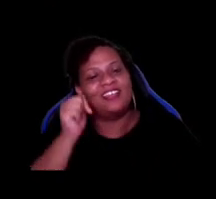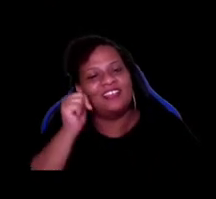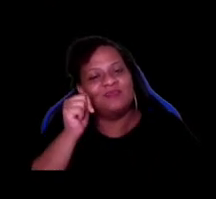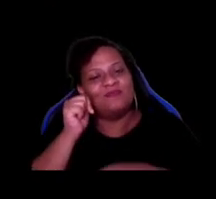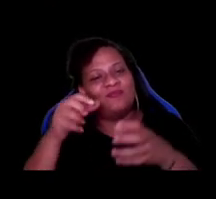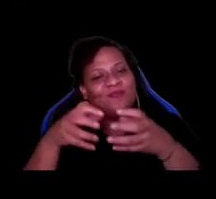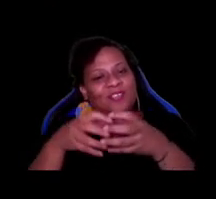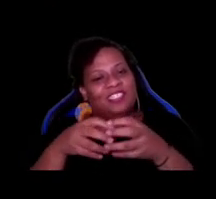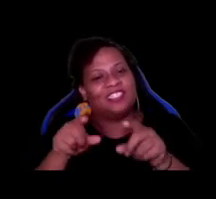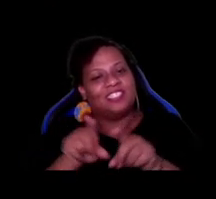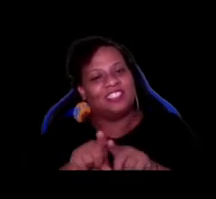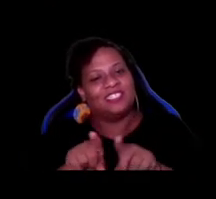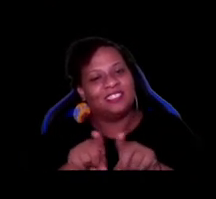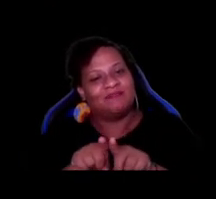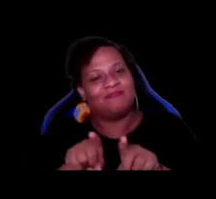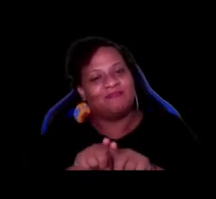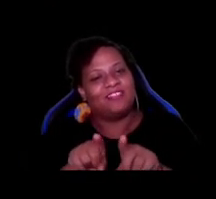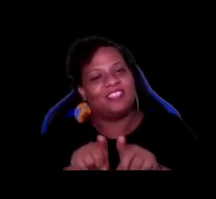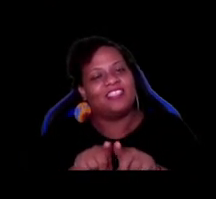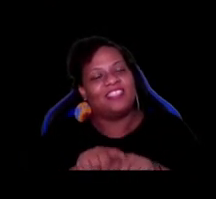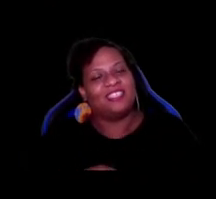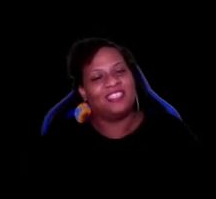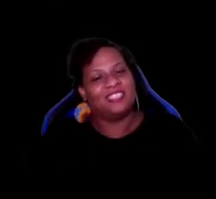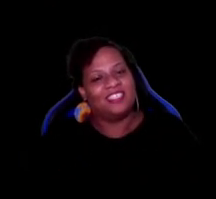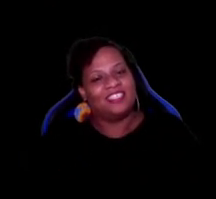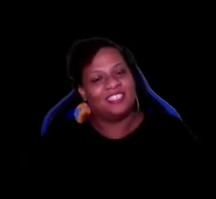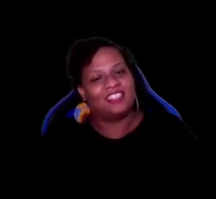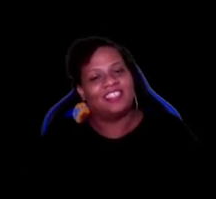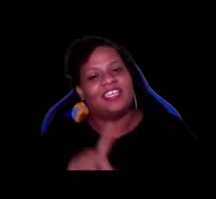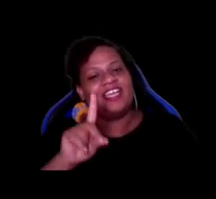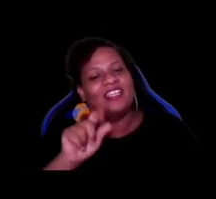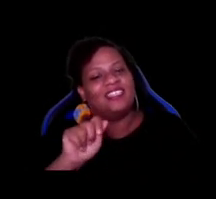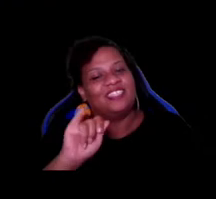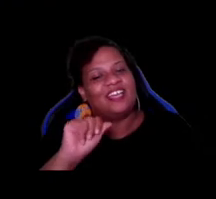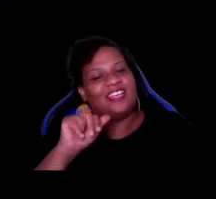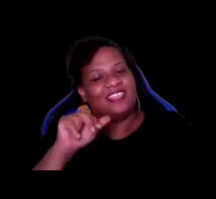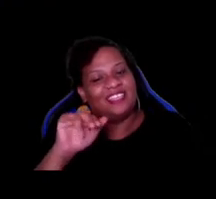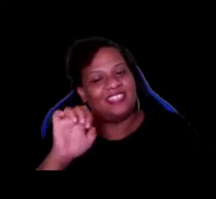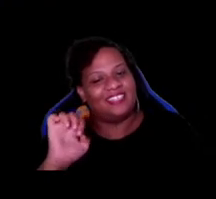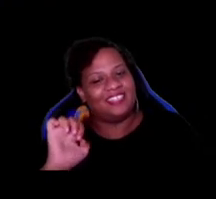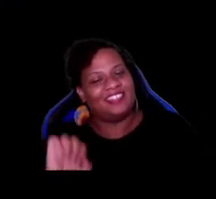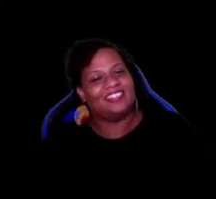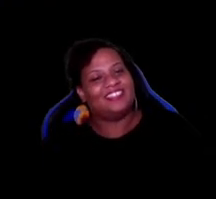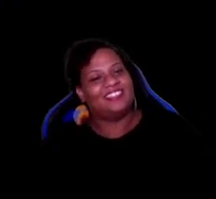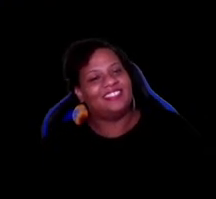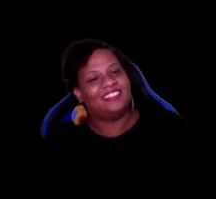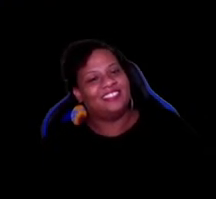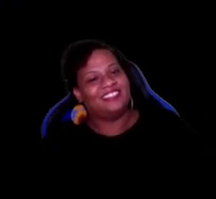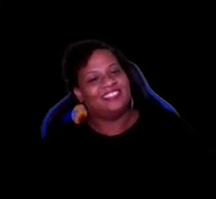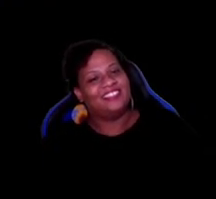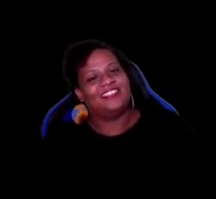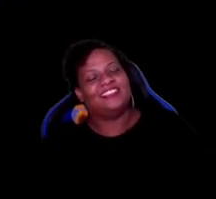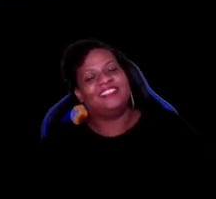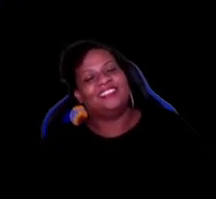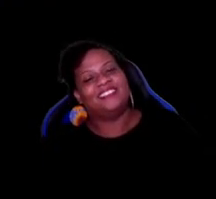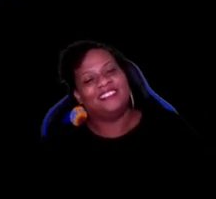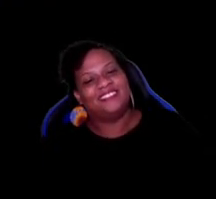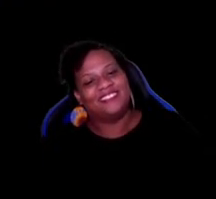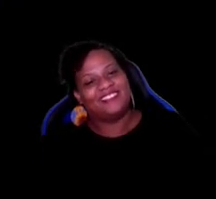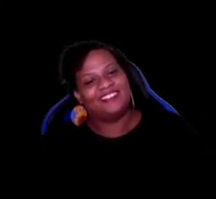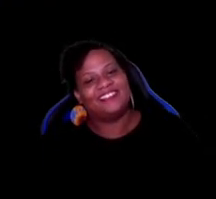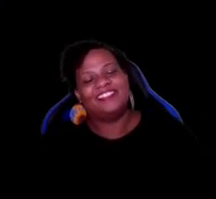também. Daiane e Mariana. Daiane, isso aí. E Mariana. E Mariana, eu fico